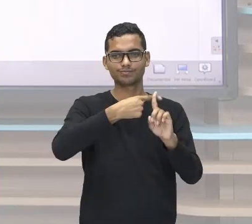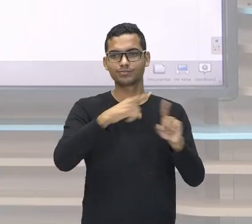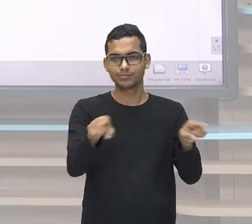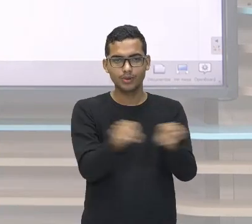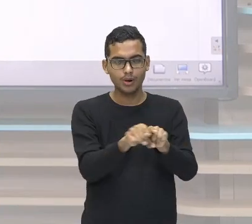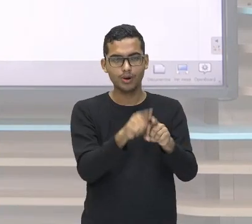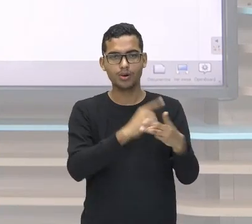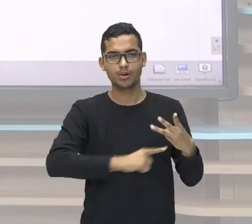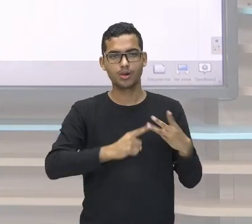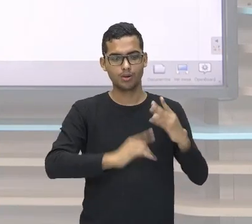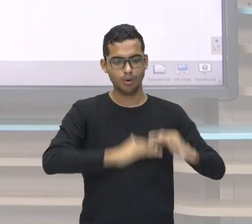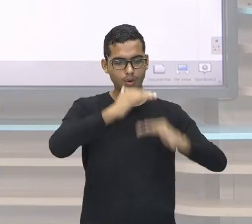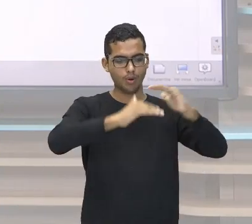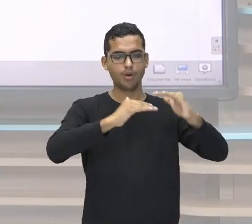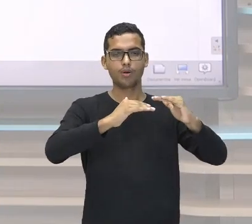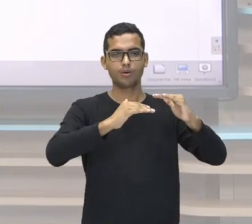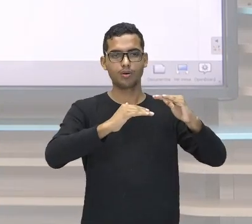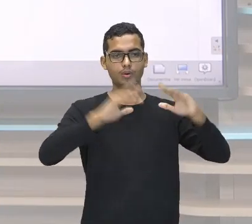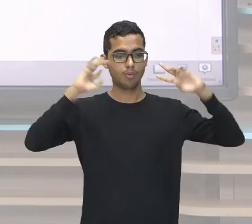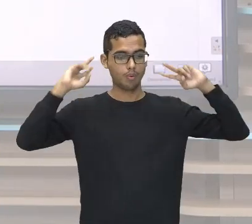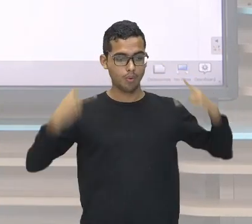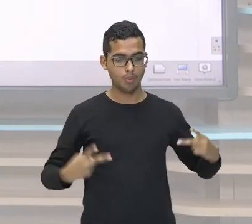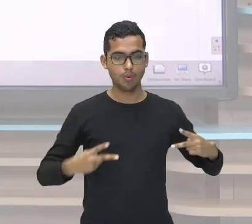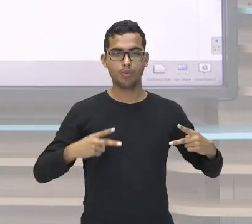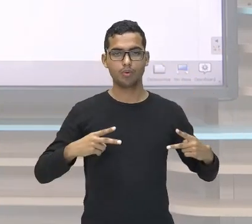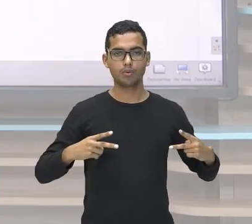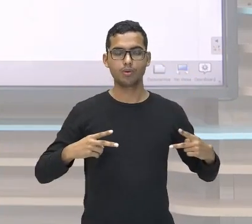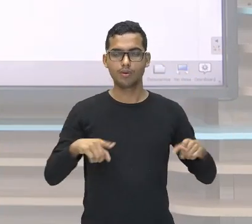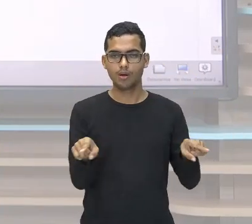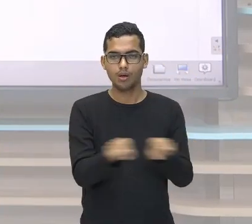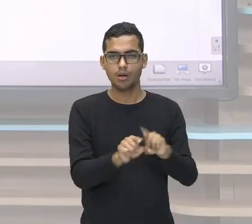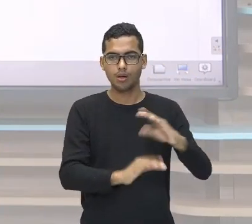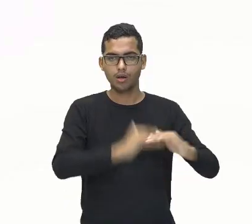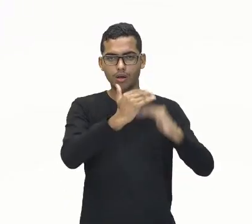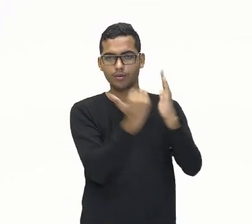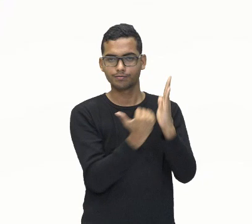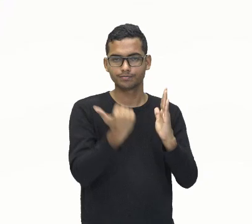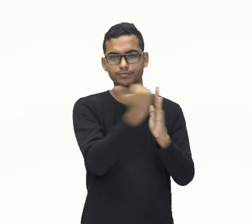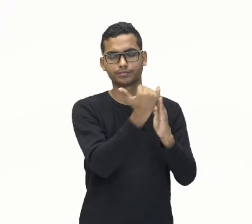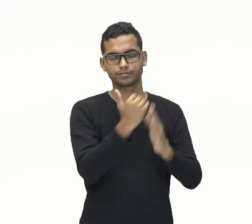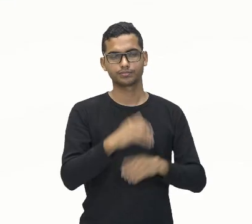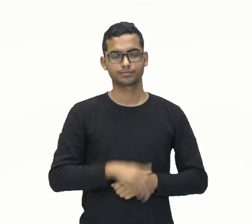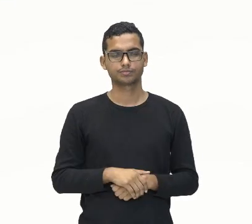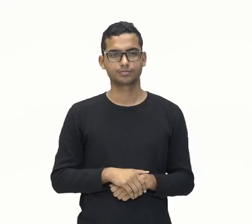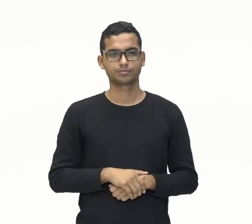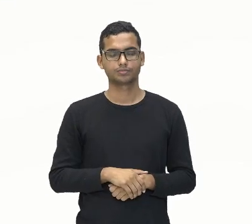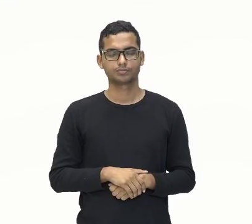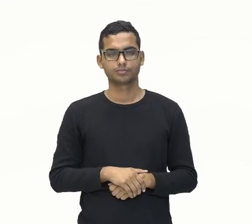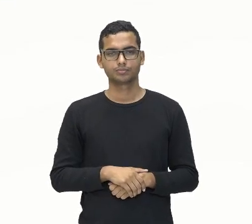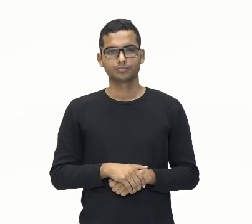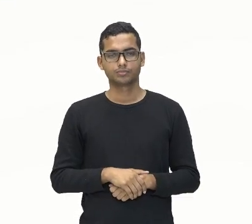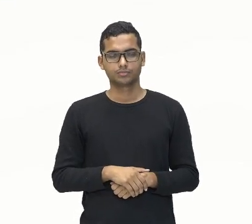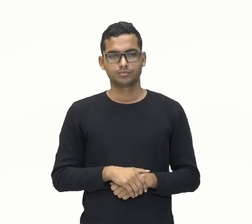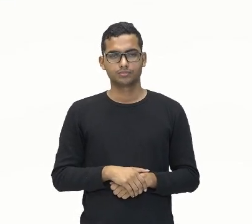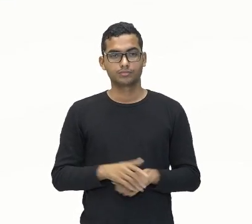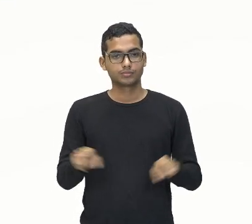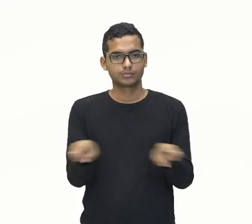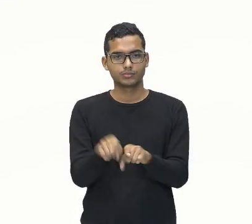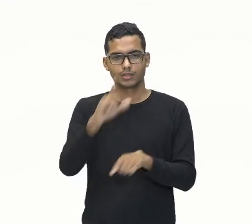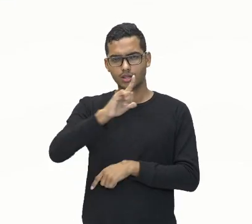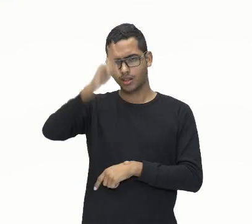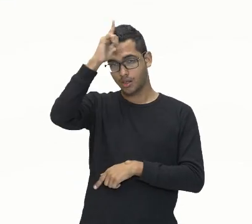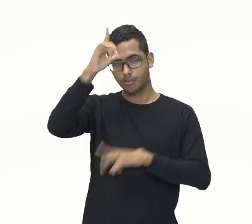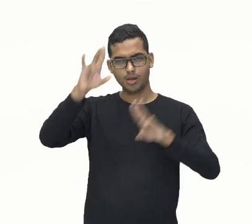índice de desenvolvimento humano também, tá? Então, como eu estava dizendo, tem a Alemanha, tem a